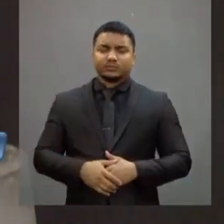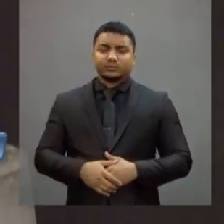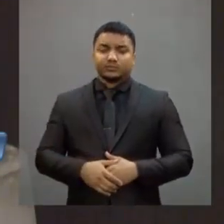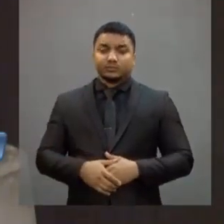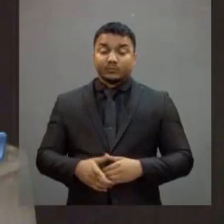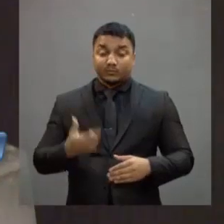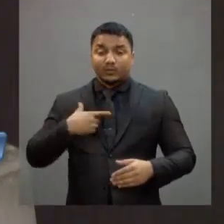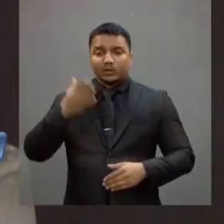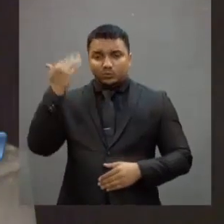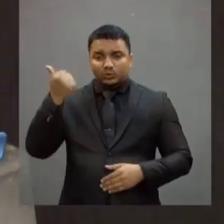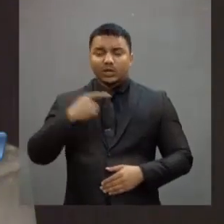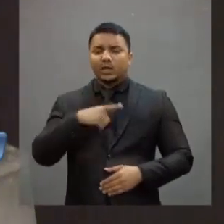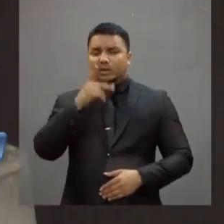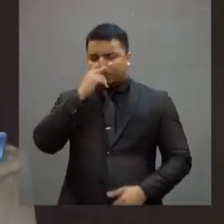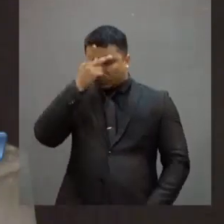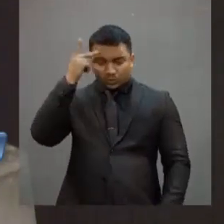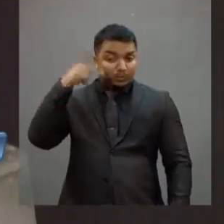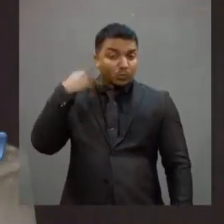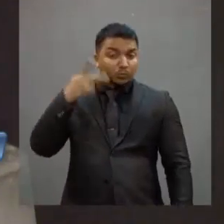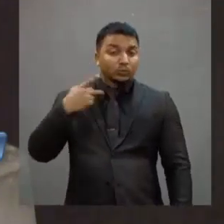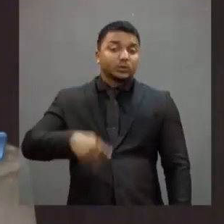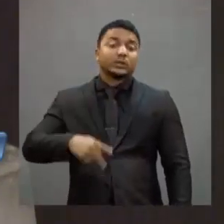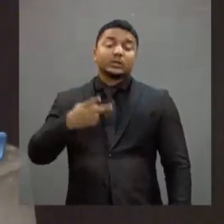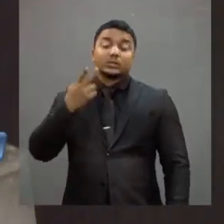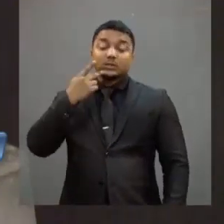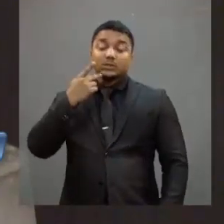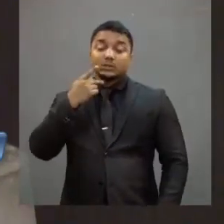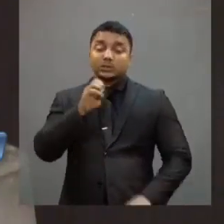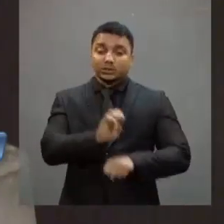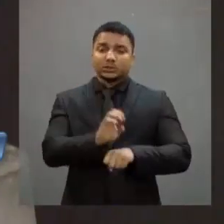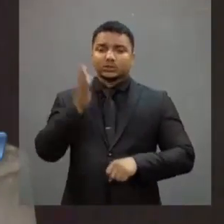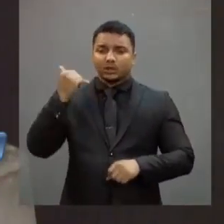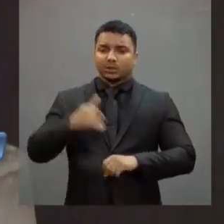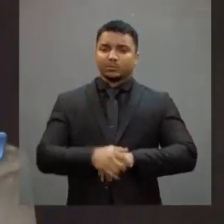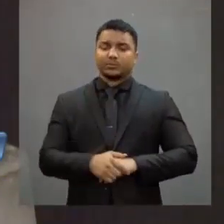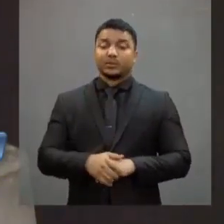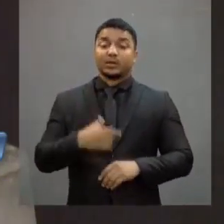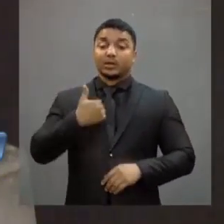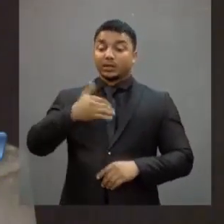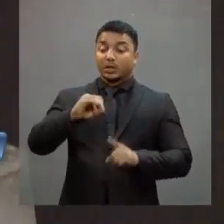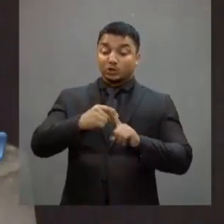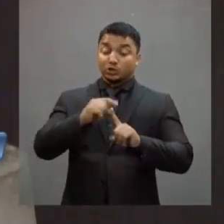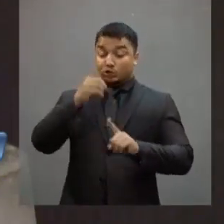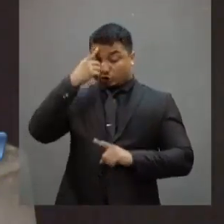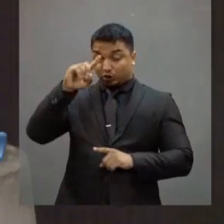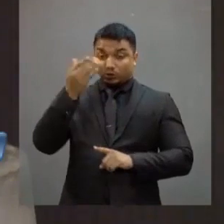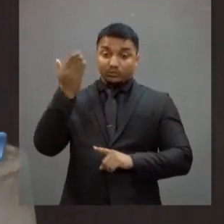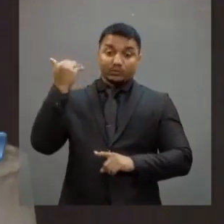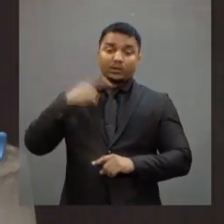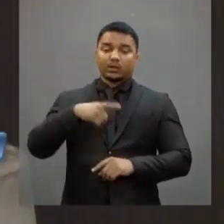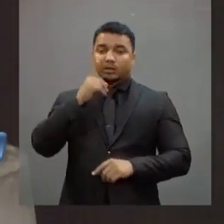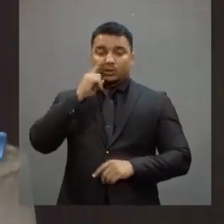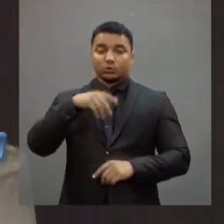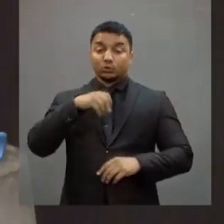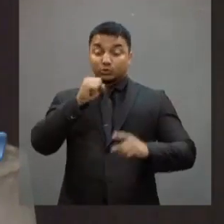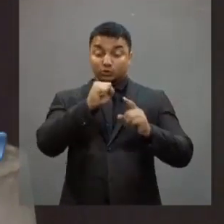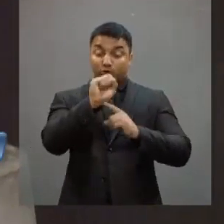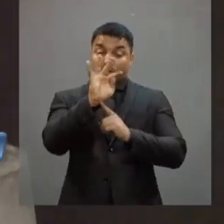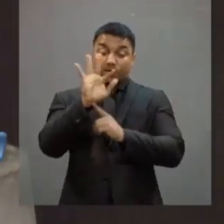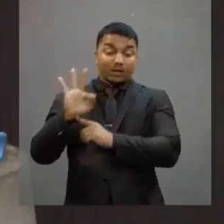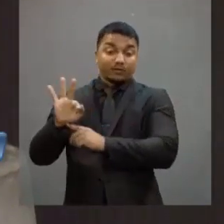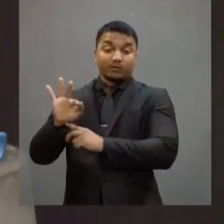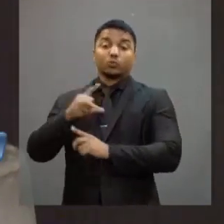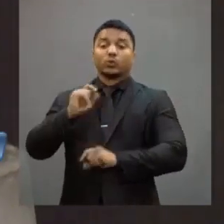do Estado sabem do que eu vou dizer agora. Há 10 dias atrás, o Supremo acolheu 4 ações diretas de inconstitucionalidade contra a